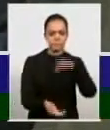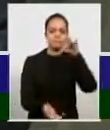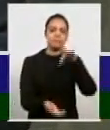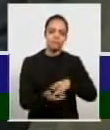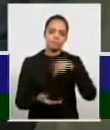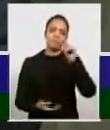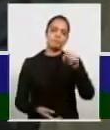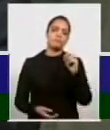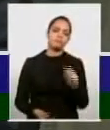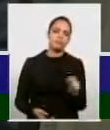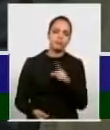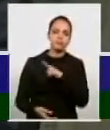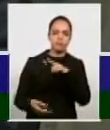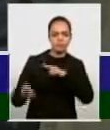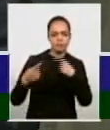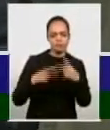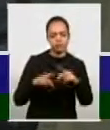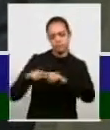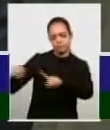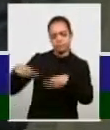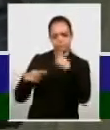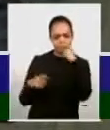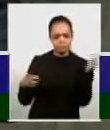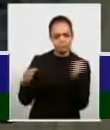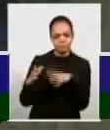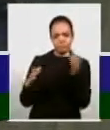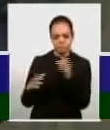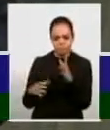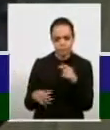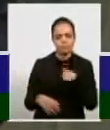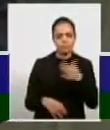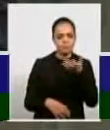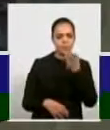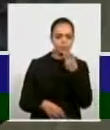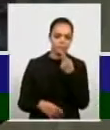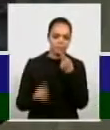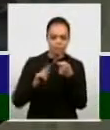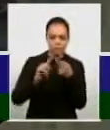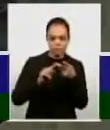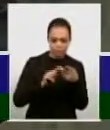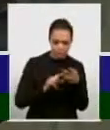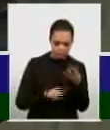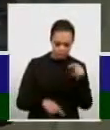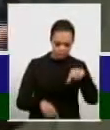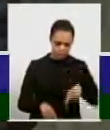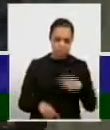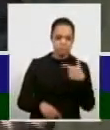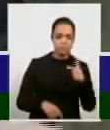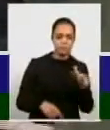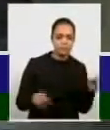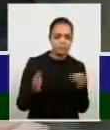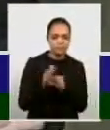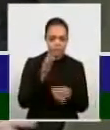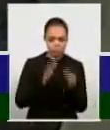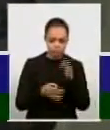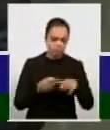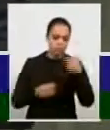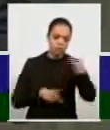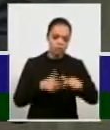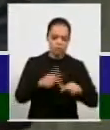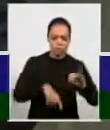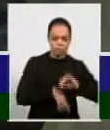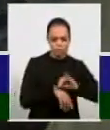a colocação dessas lixeiras. Eu vou pontuar aqui, para não ser injusto, com vários outros, com as dezenas de